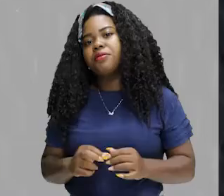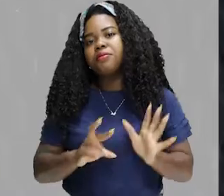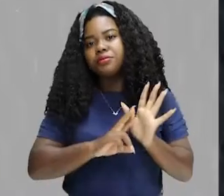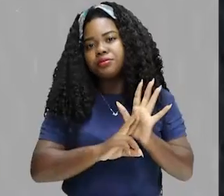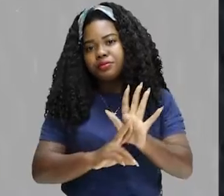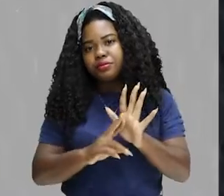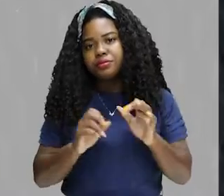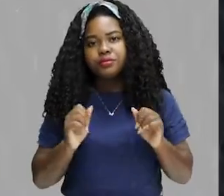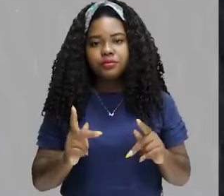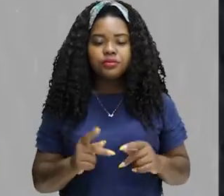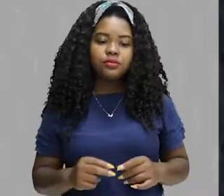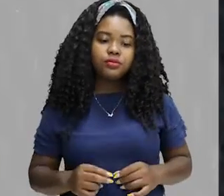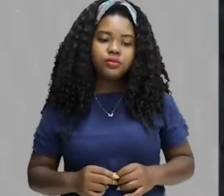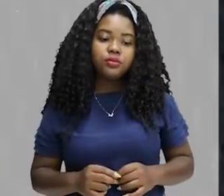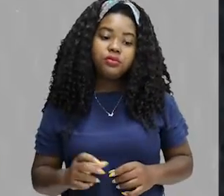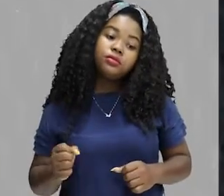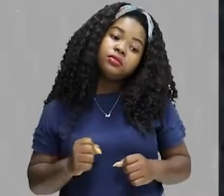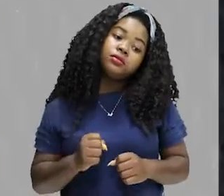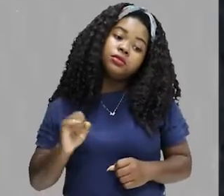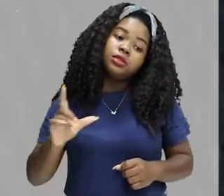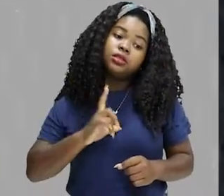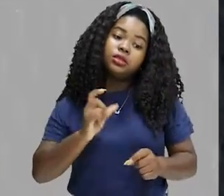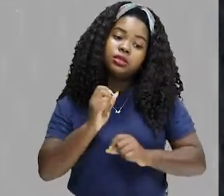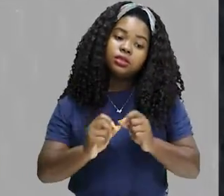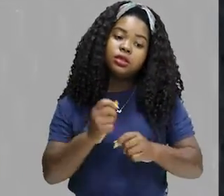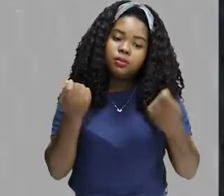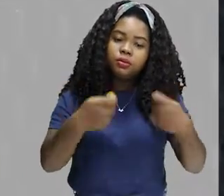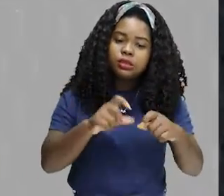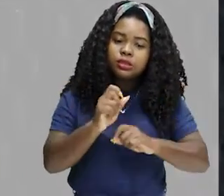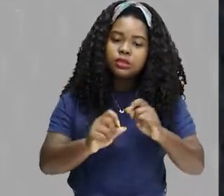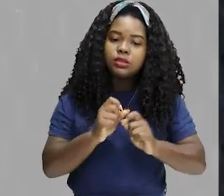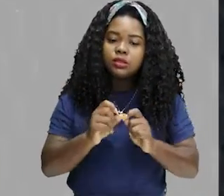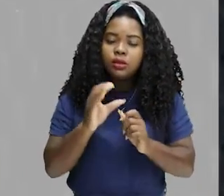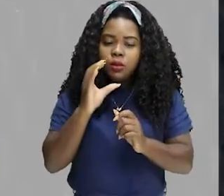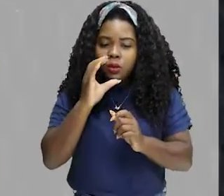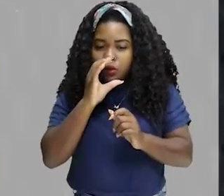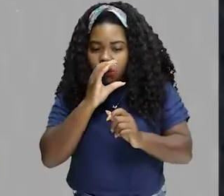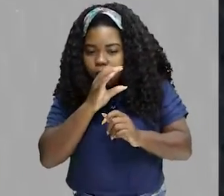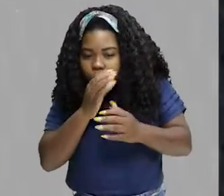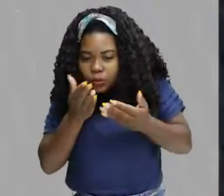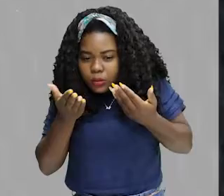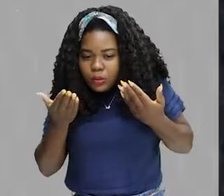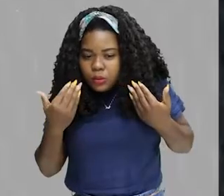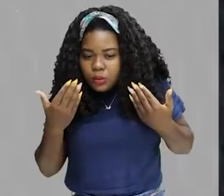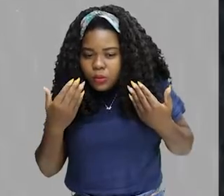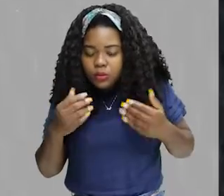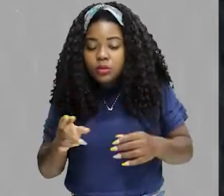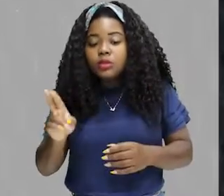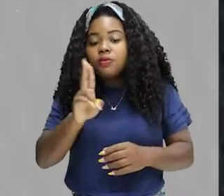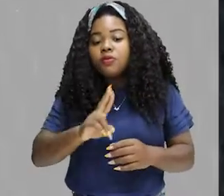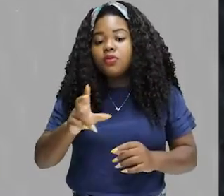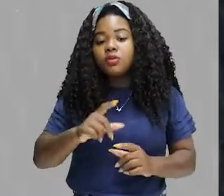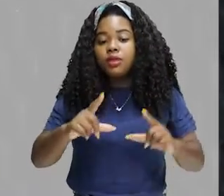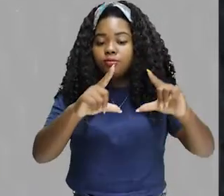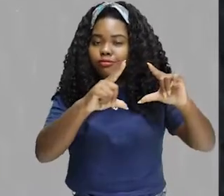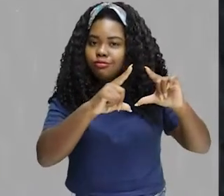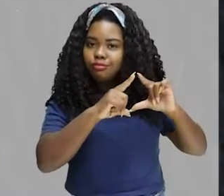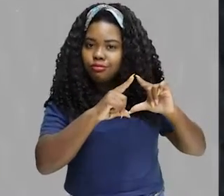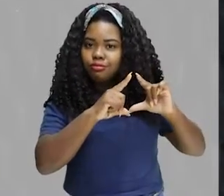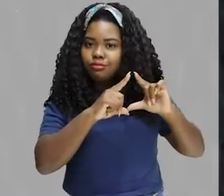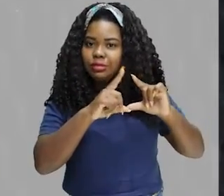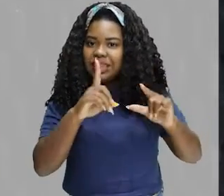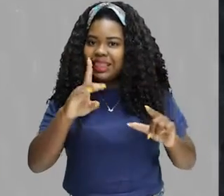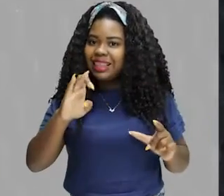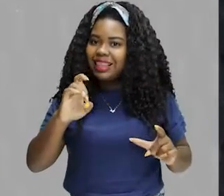precipitado. Agora, se houver necessidade de aquecimento, então vou usar o símbolo delta, né? Esse